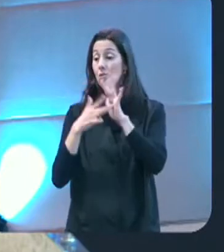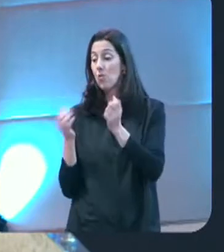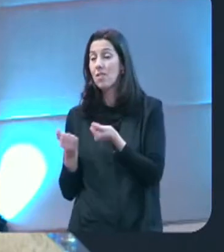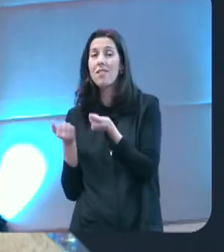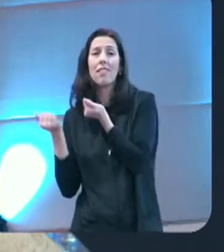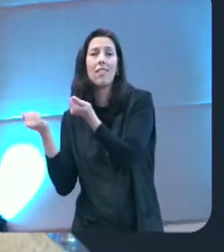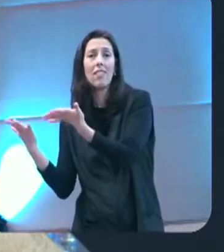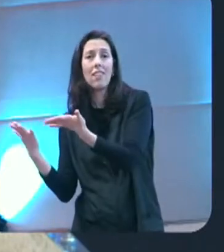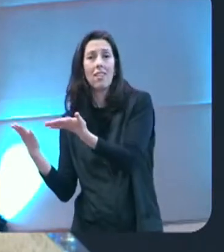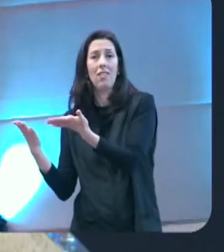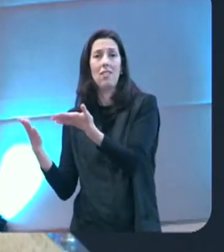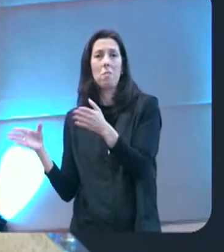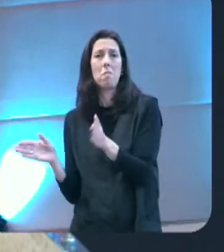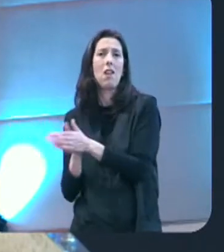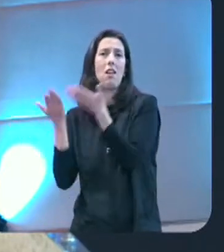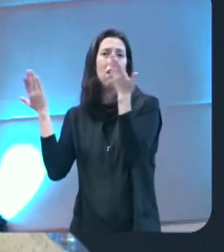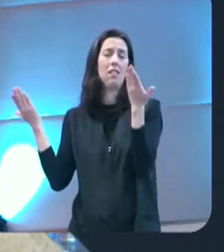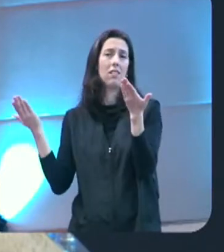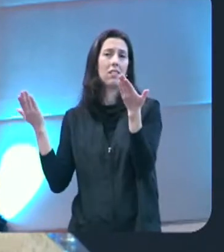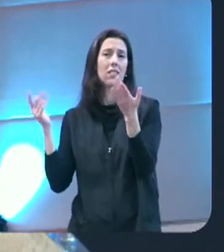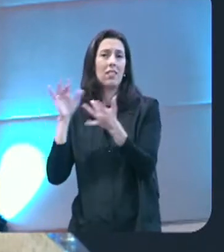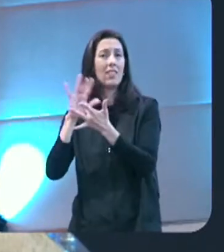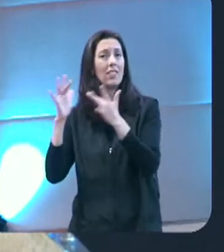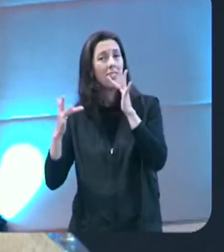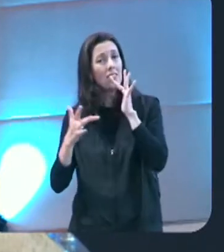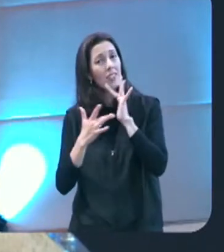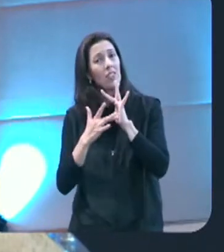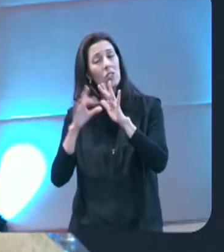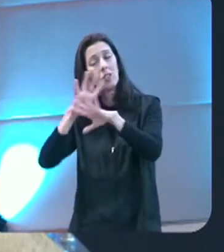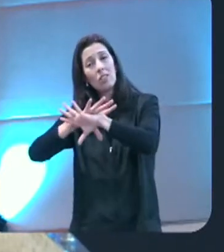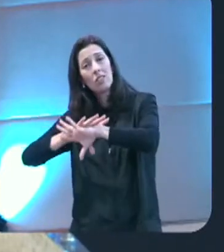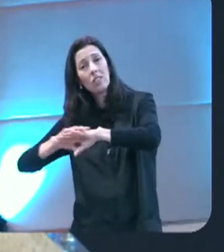valeu-lhes, Jesus curou-os, Jesus deu-lhe